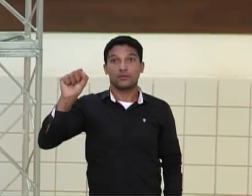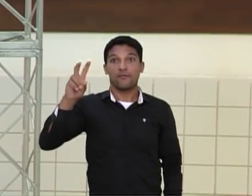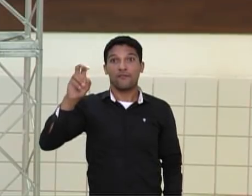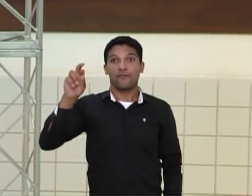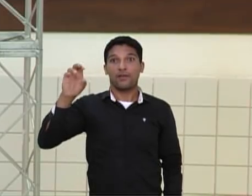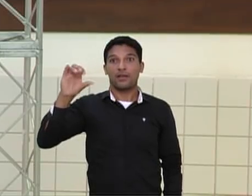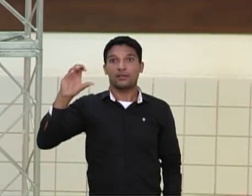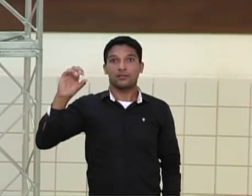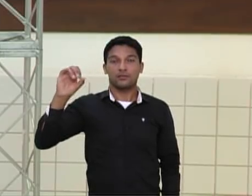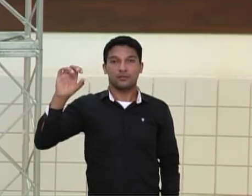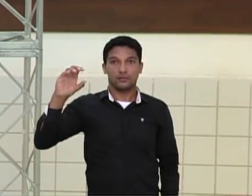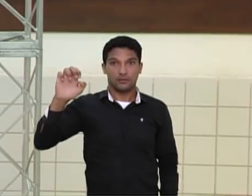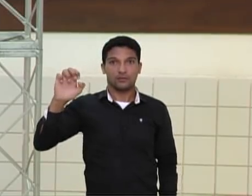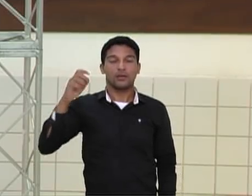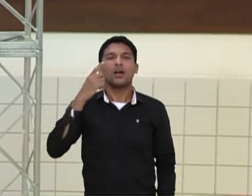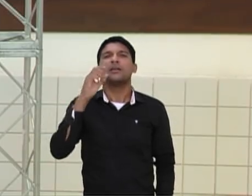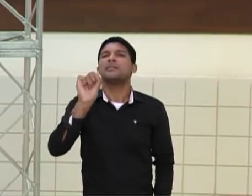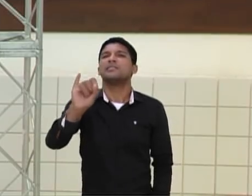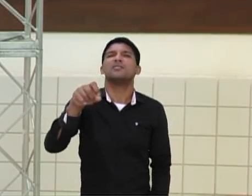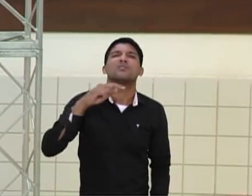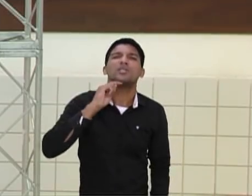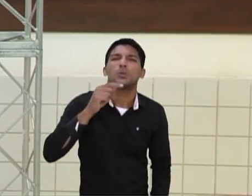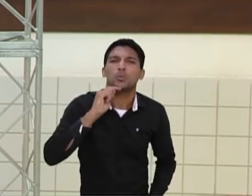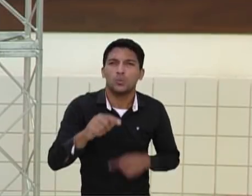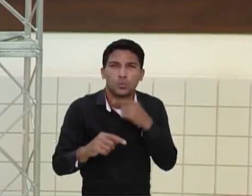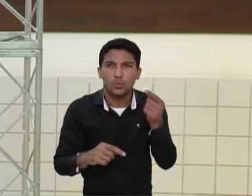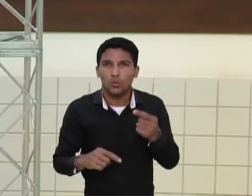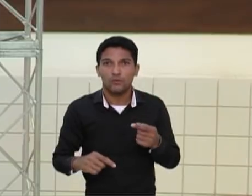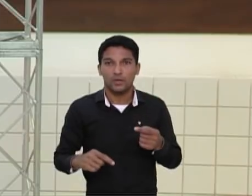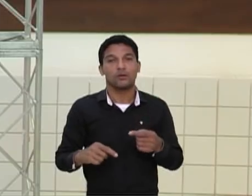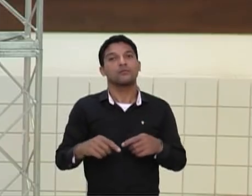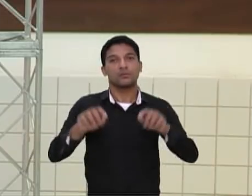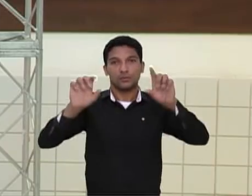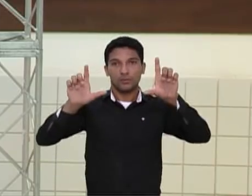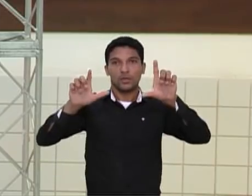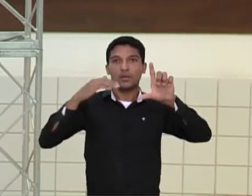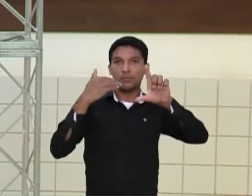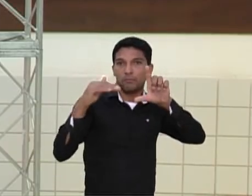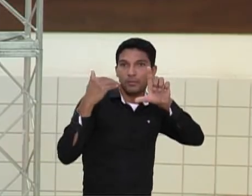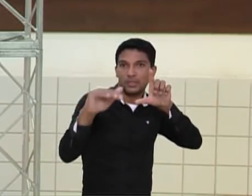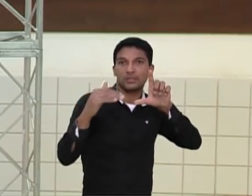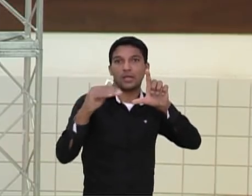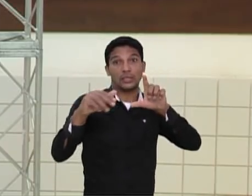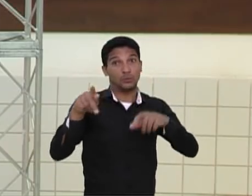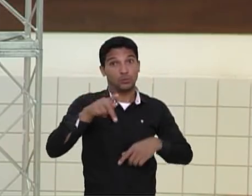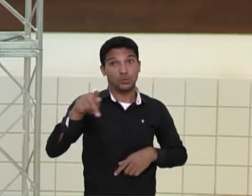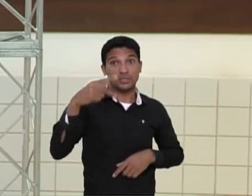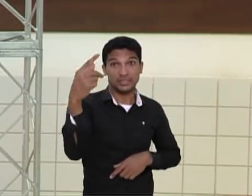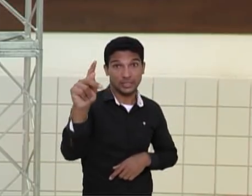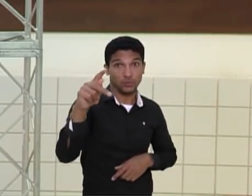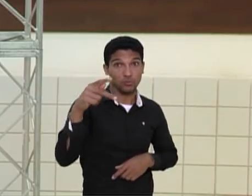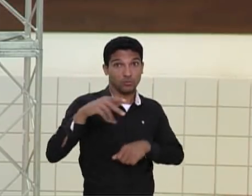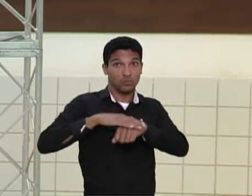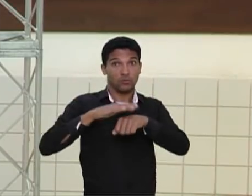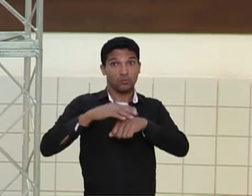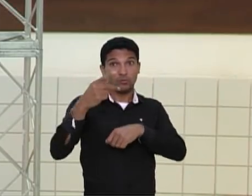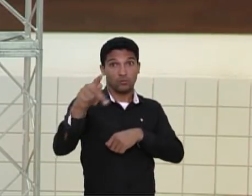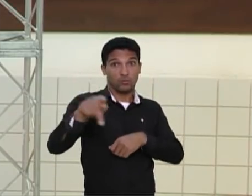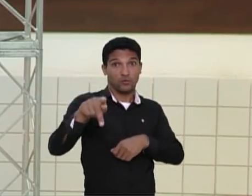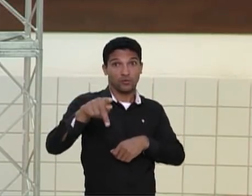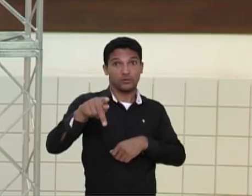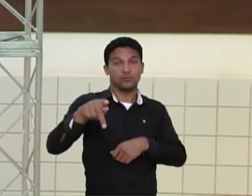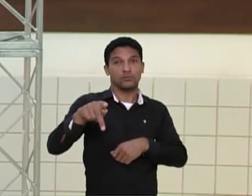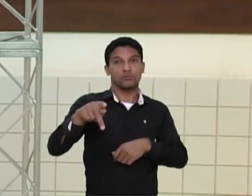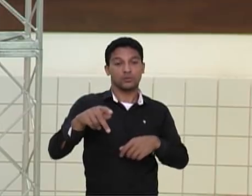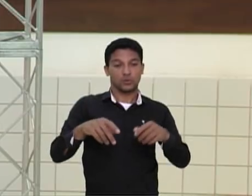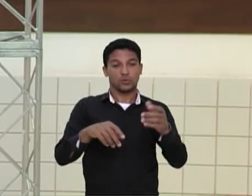professor não esqueça de realizar a atividade no preste um para garantir sua presença certo e caso você nos acompanhar apenas pela tv